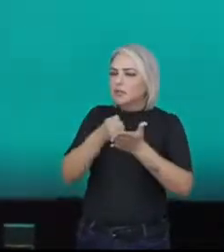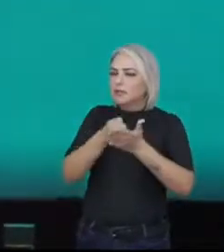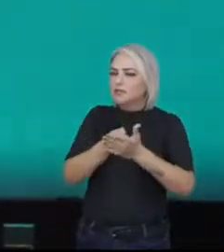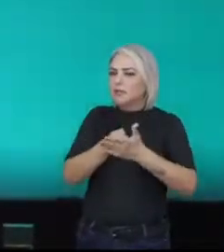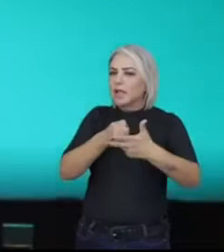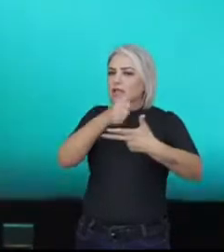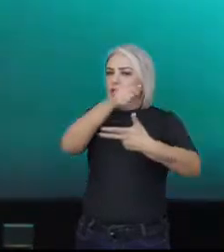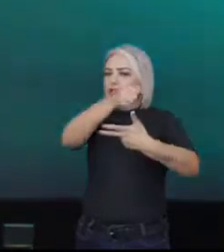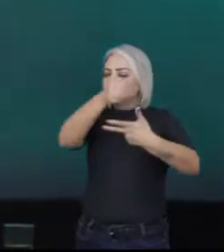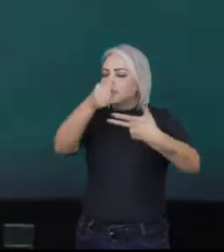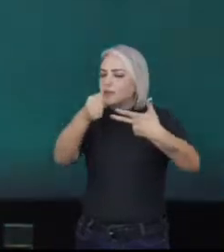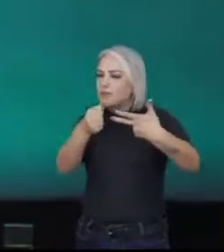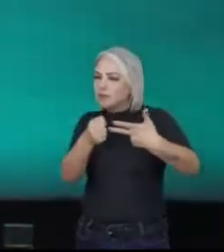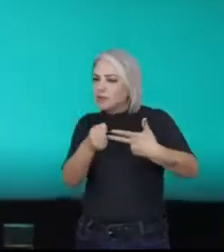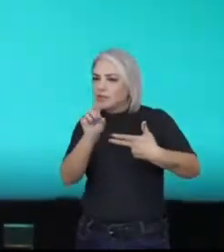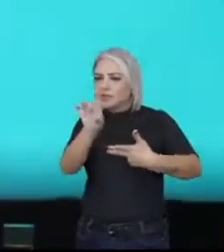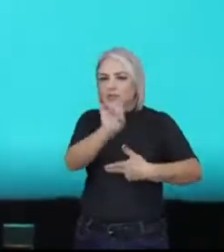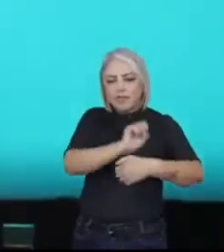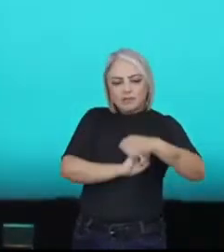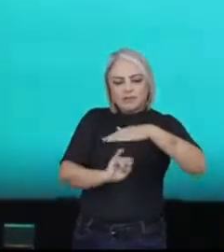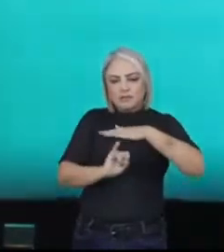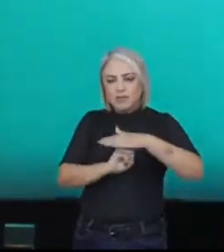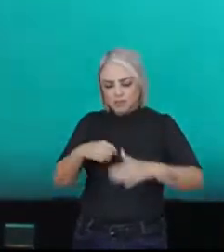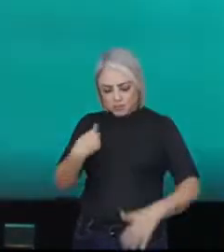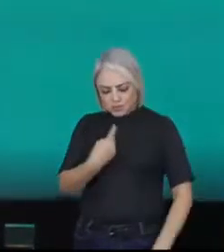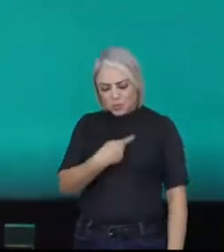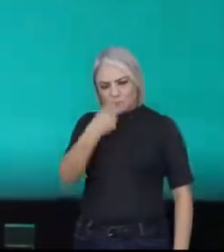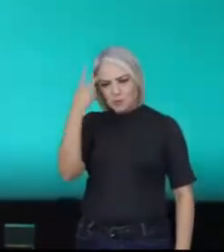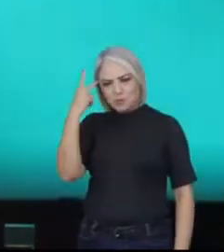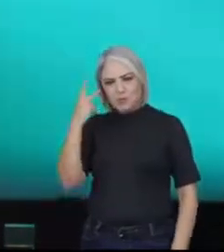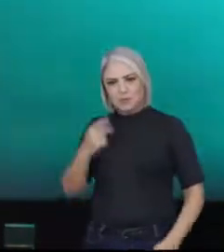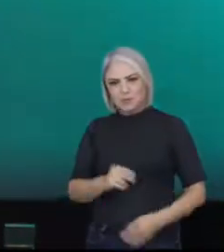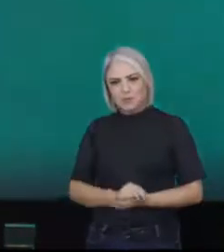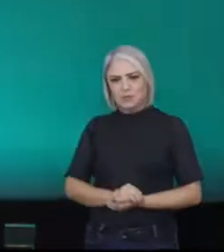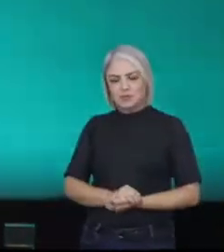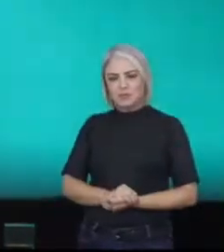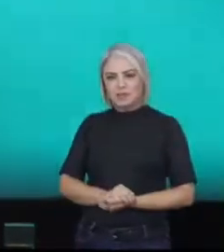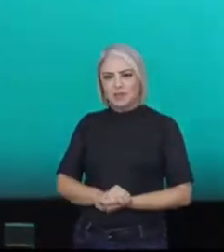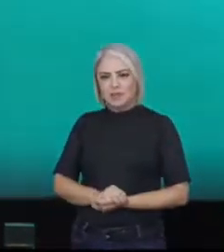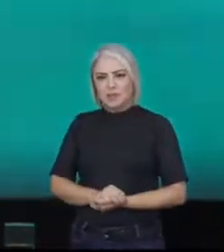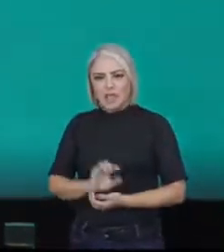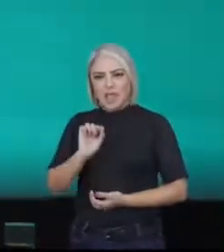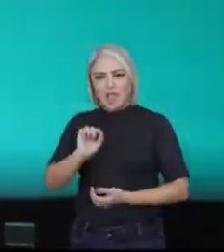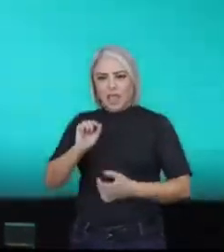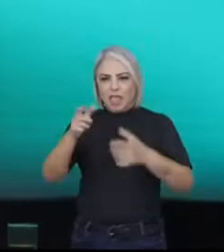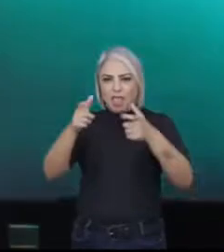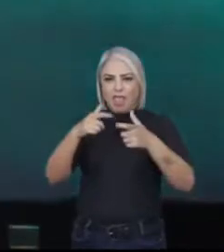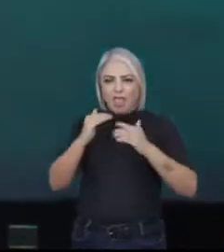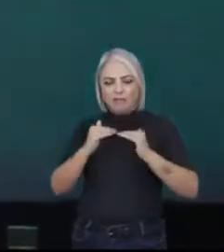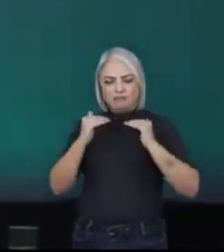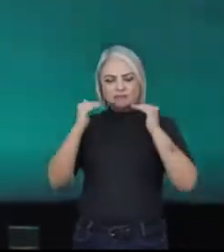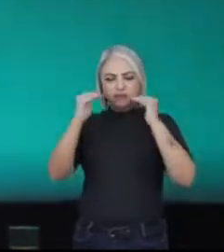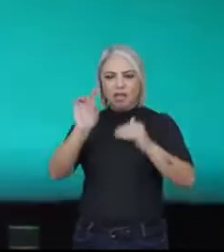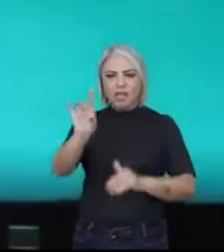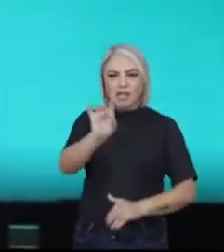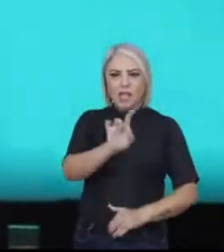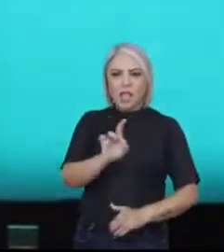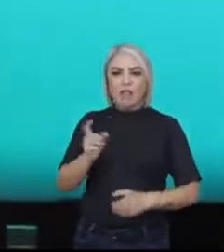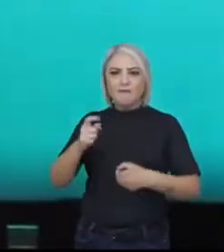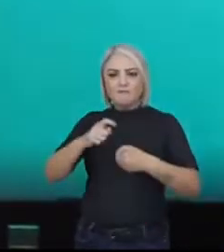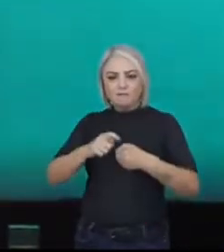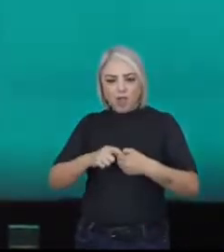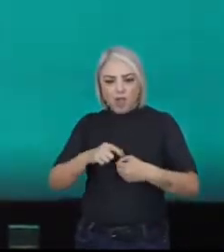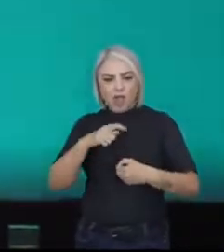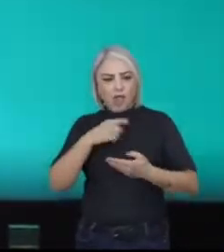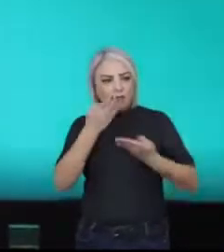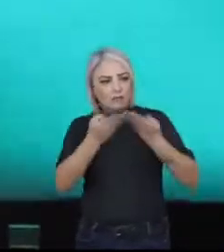instituição, de cada um de nós. É imperioso que cada um volte a tratar dos assuntos